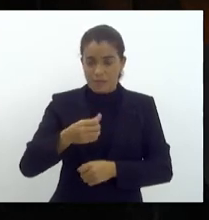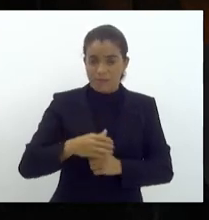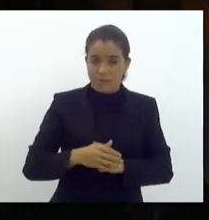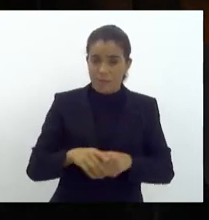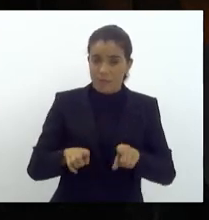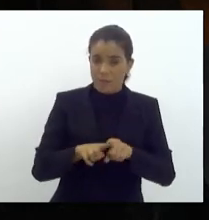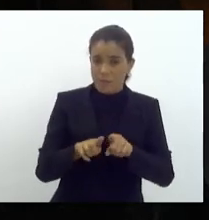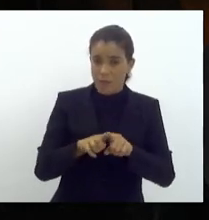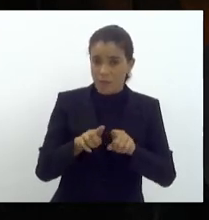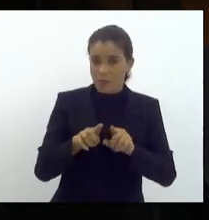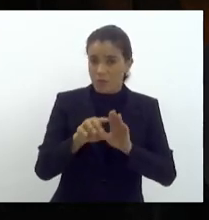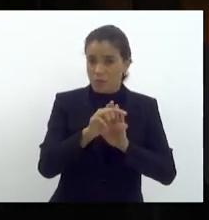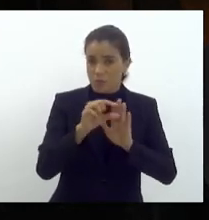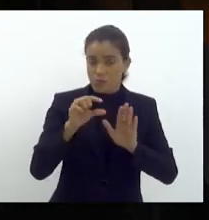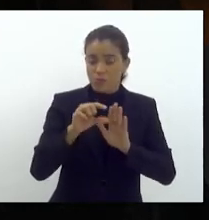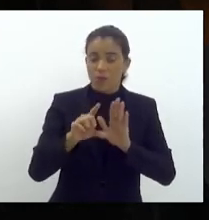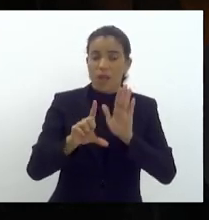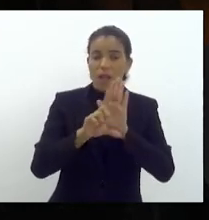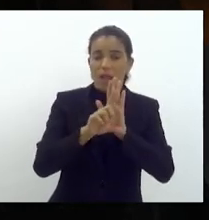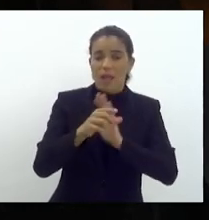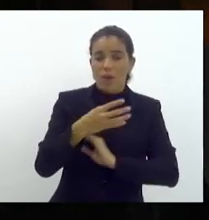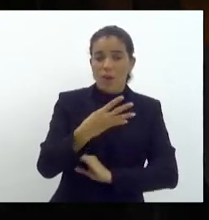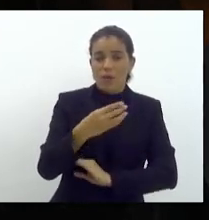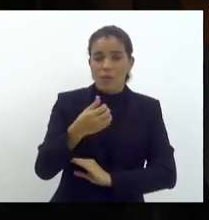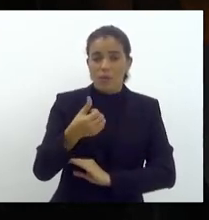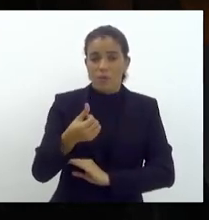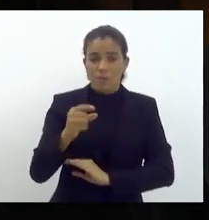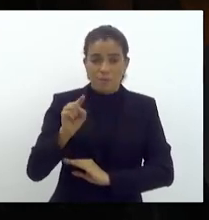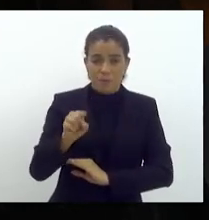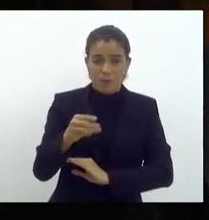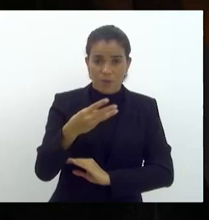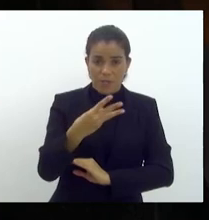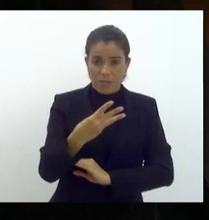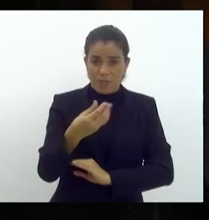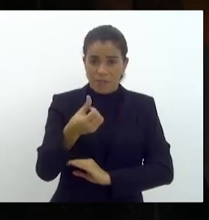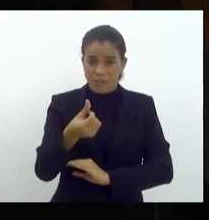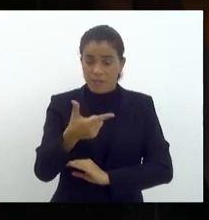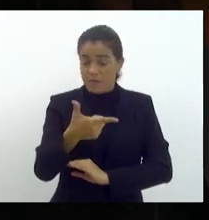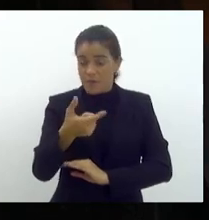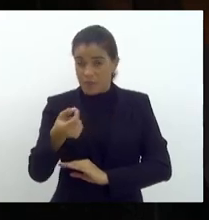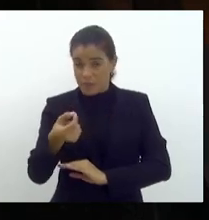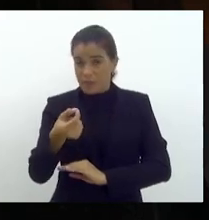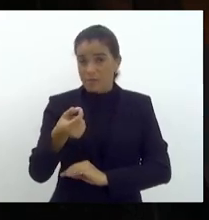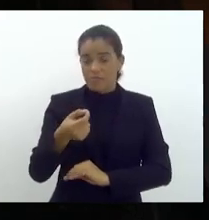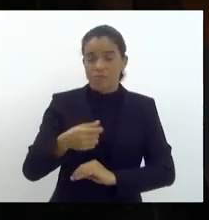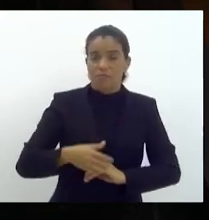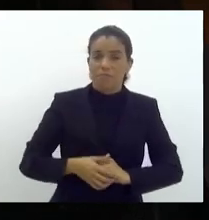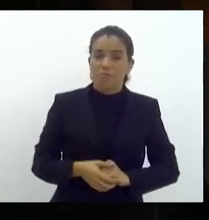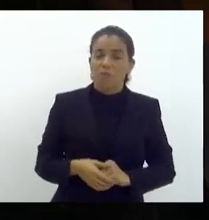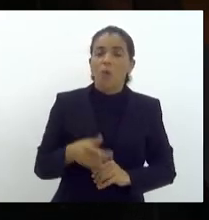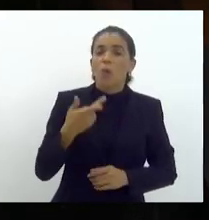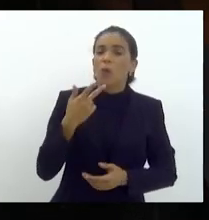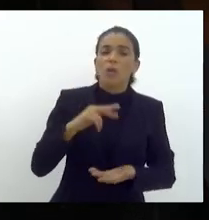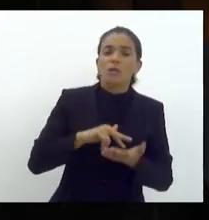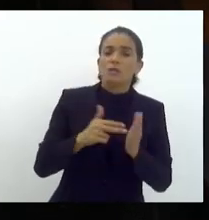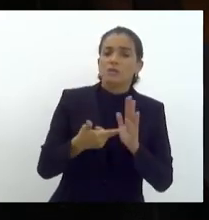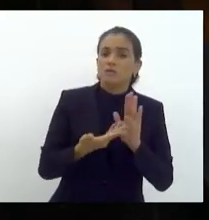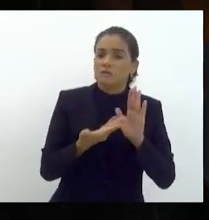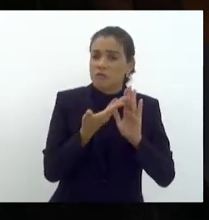título 7 da lei federal 4.320 de 64 que que eu quero dizer com